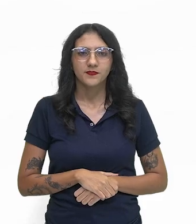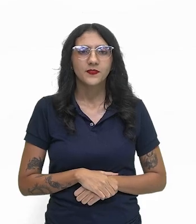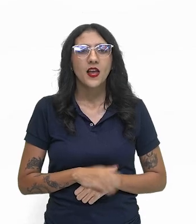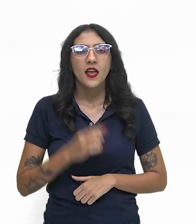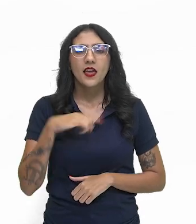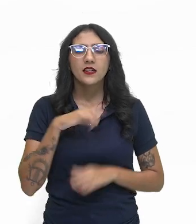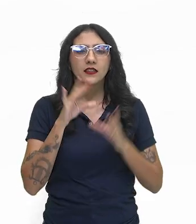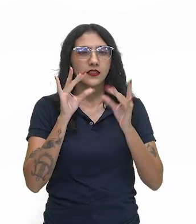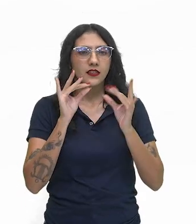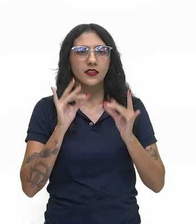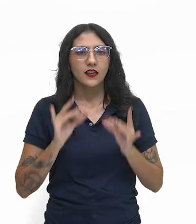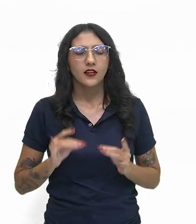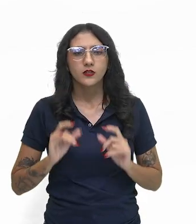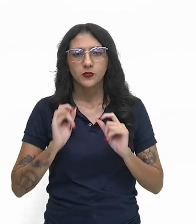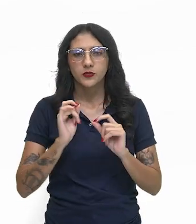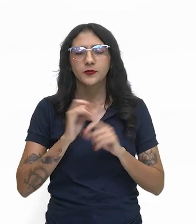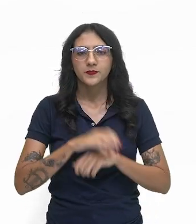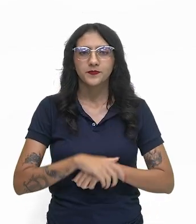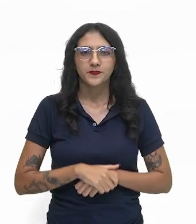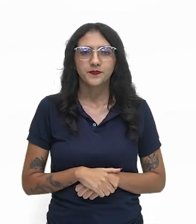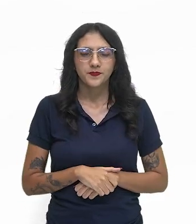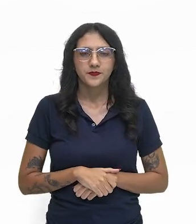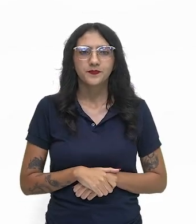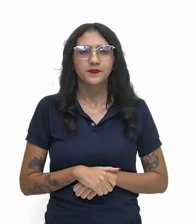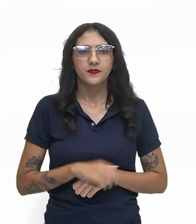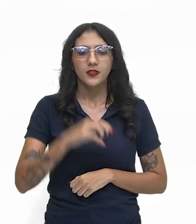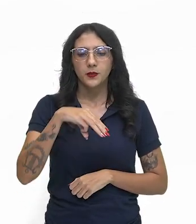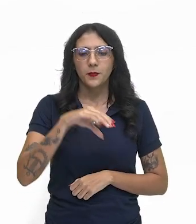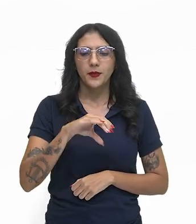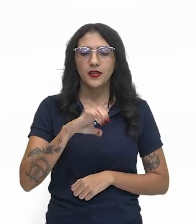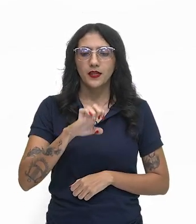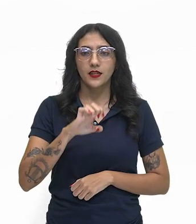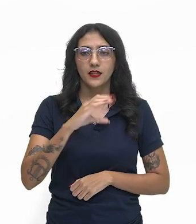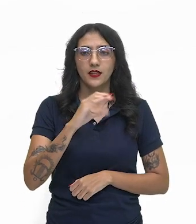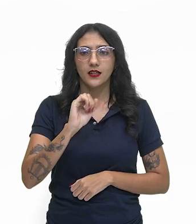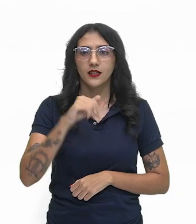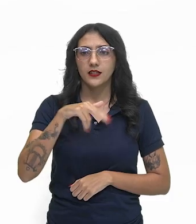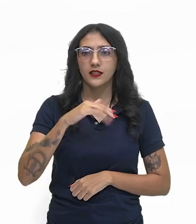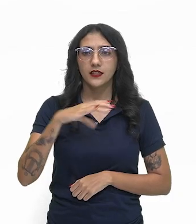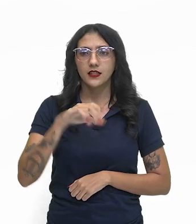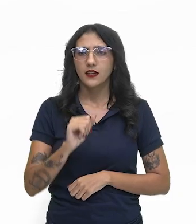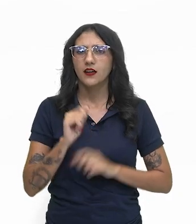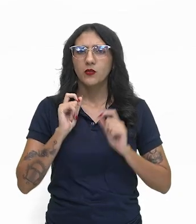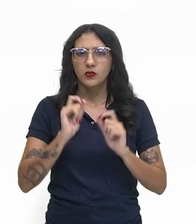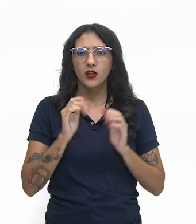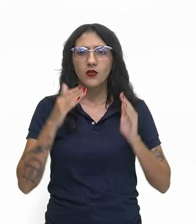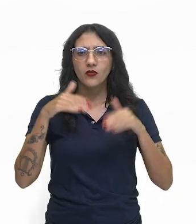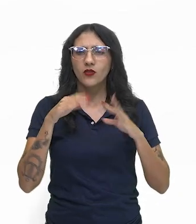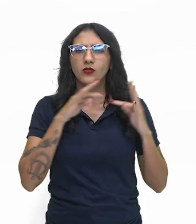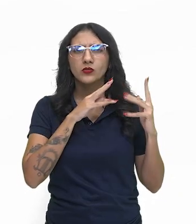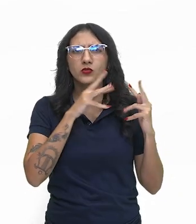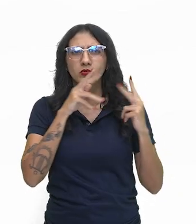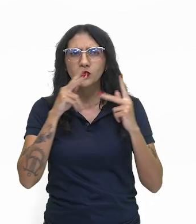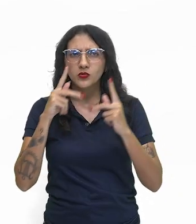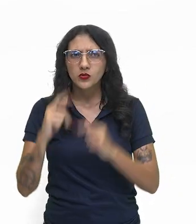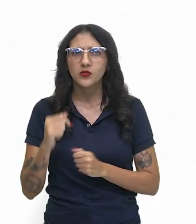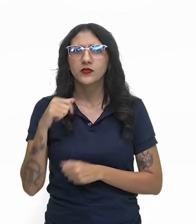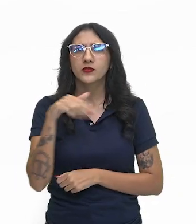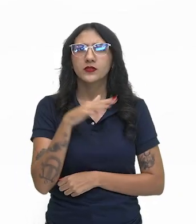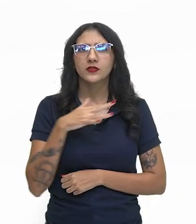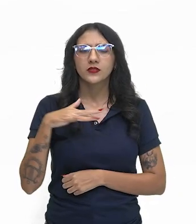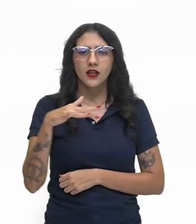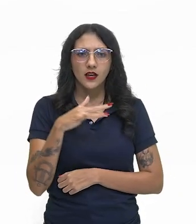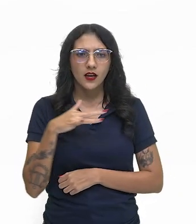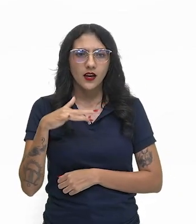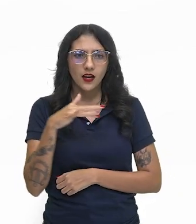diz o seguinte, que a mecânica clássica, ela estuda todos os ramos que envolvem aí,